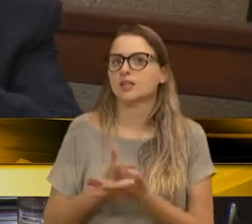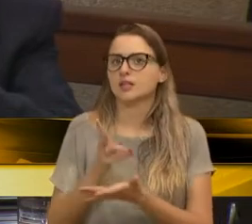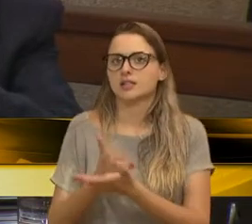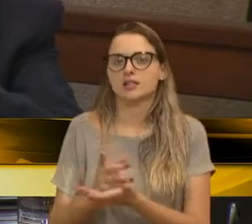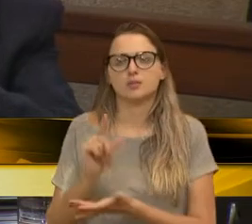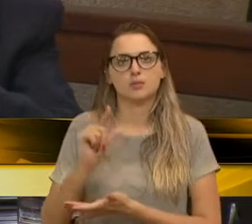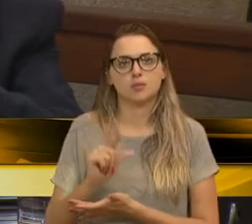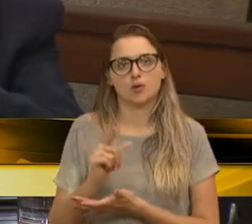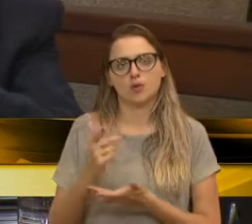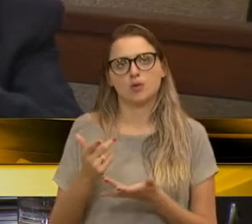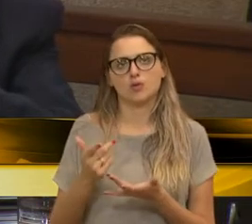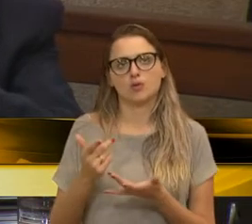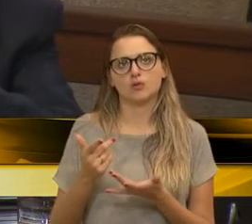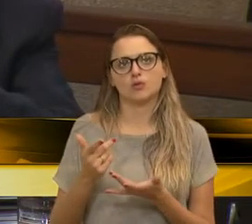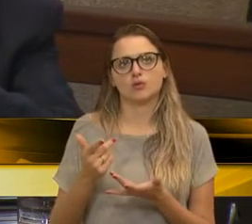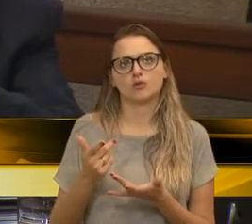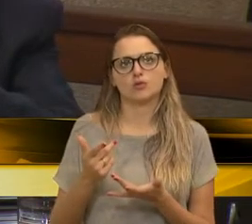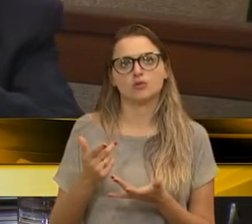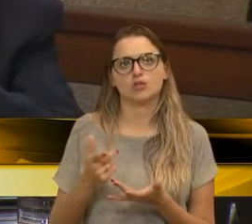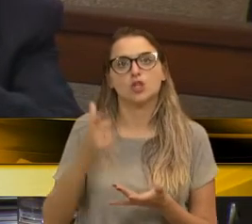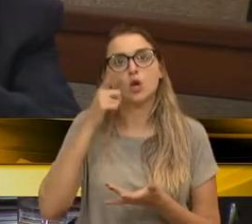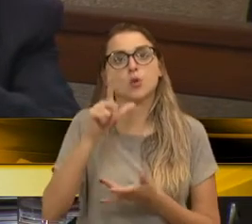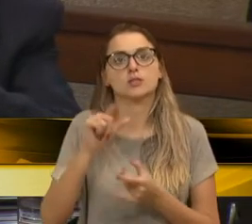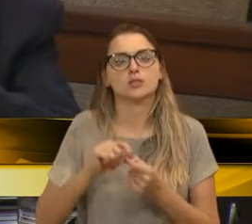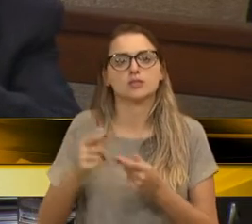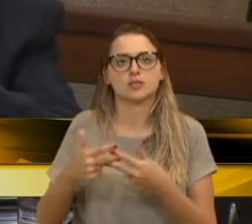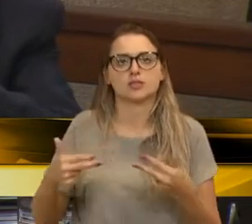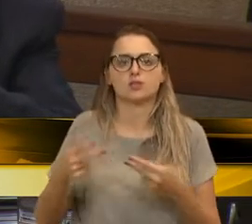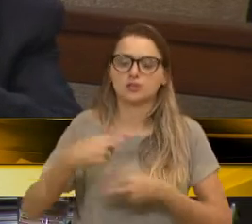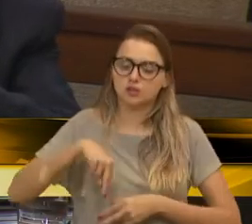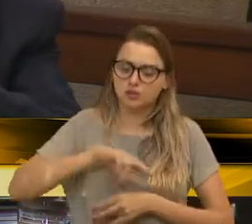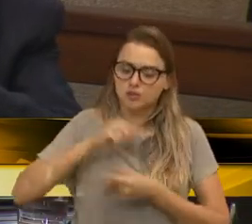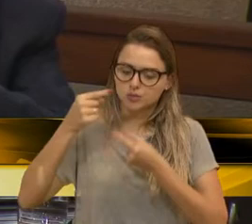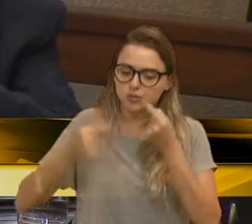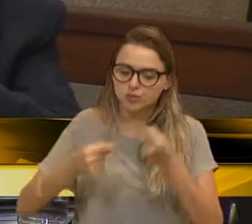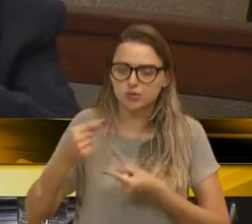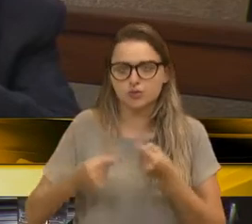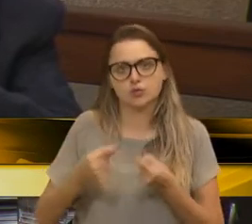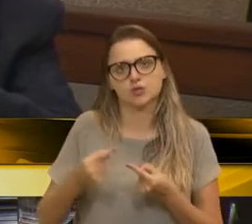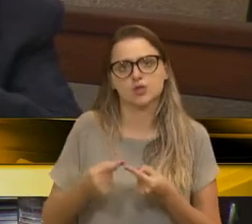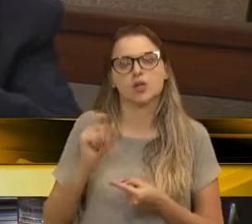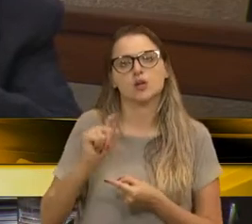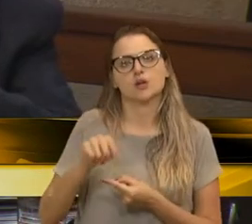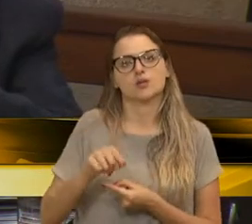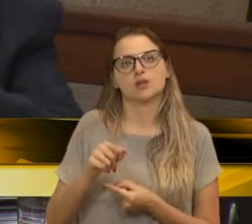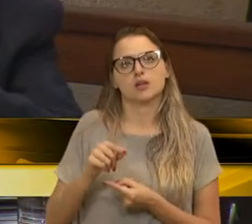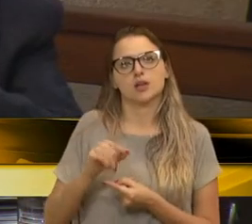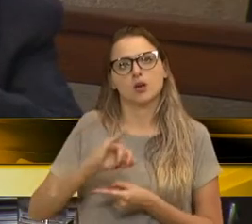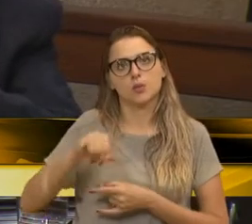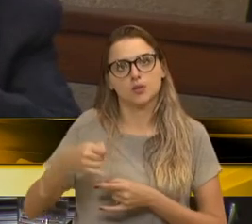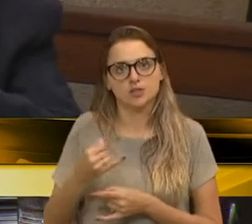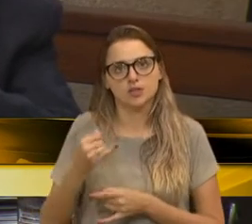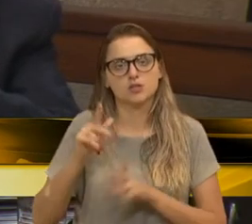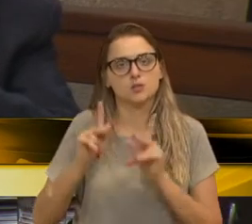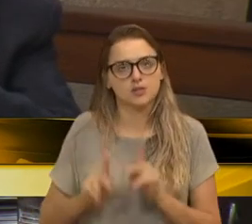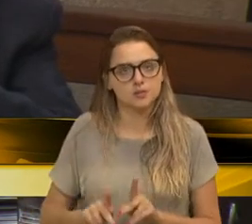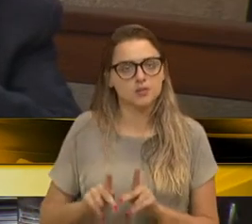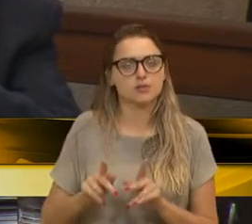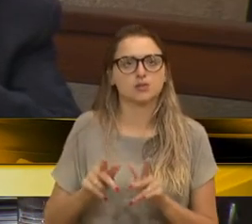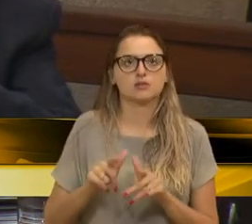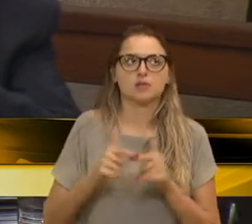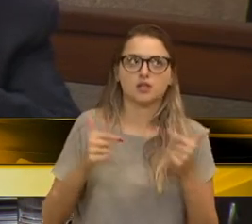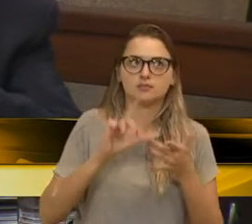pouca condição de se expressar. Vamos discutir primeiro os grandes privilégios desse país, aí depois a gente pode fazer